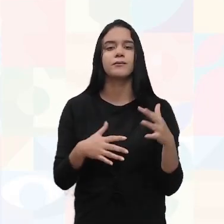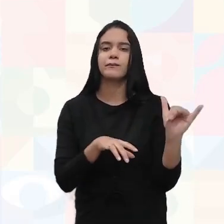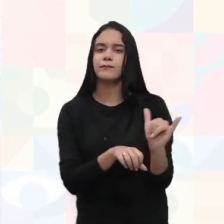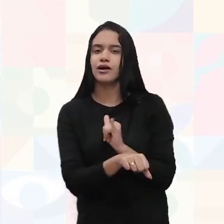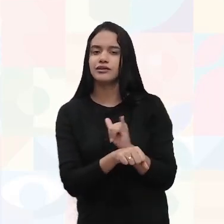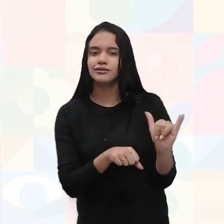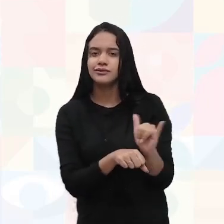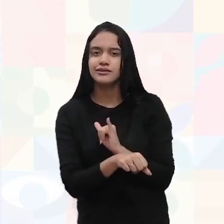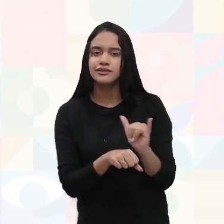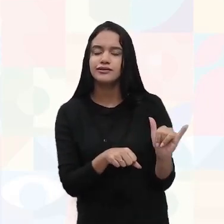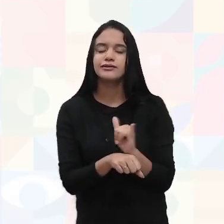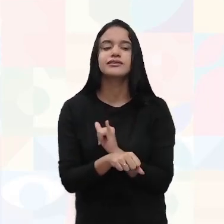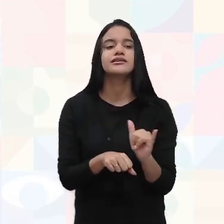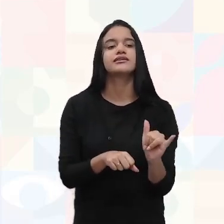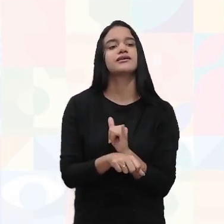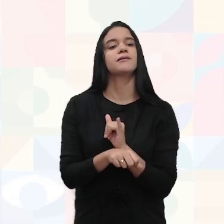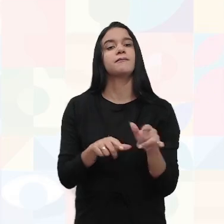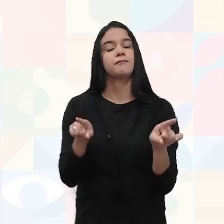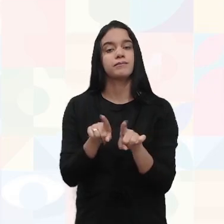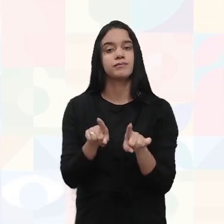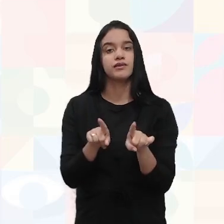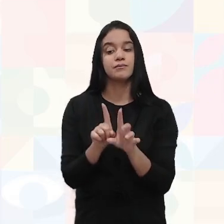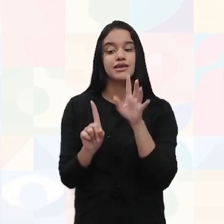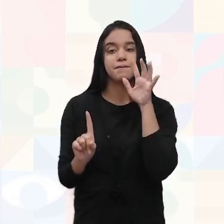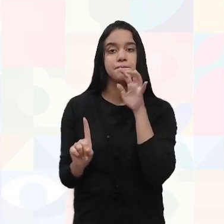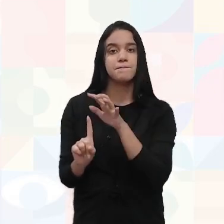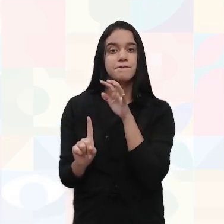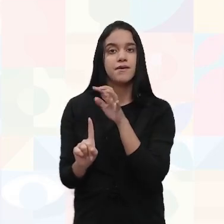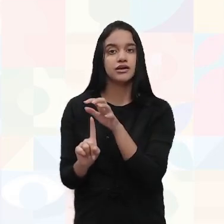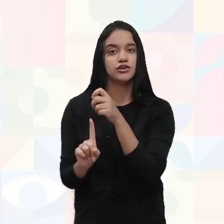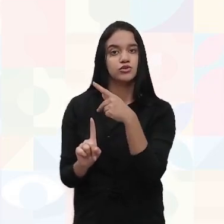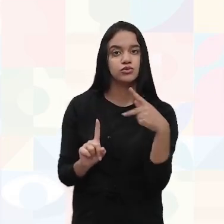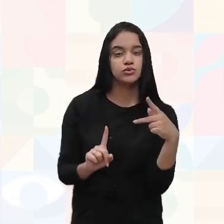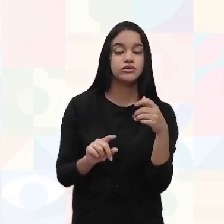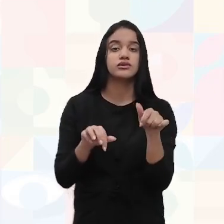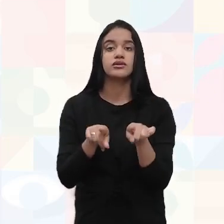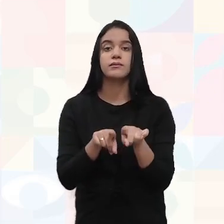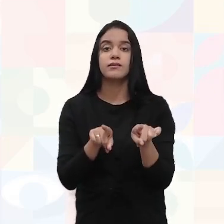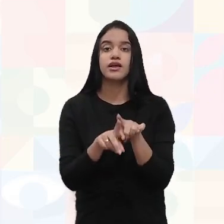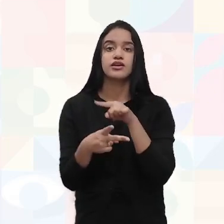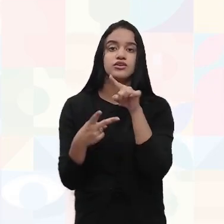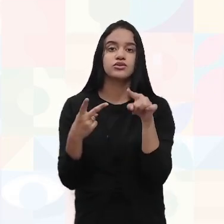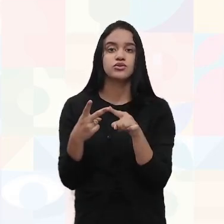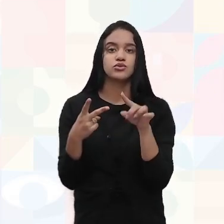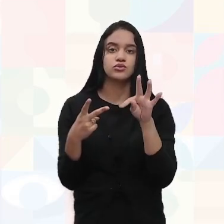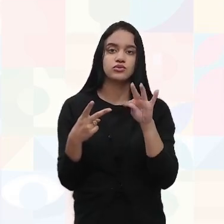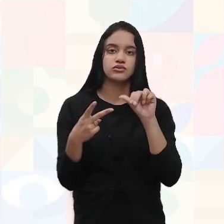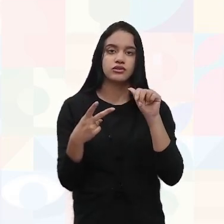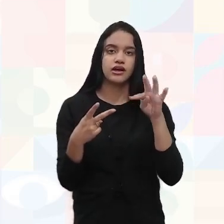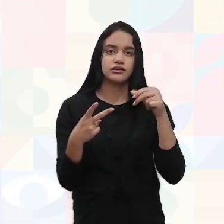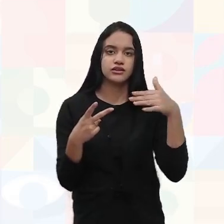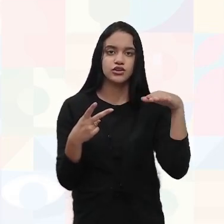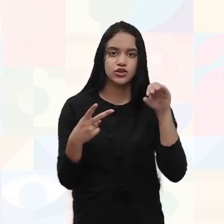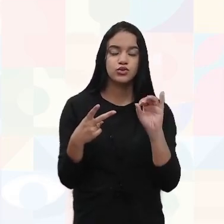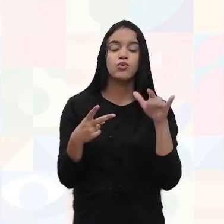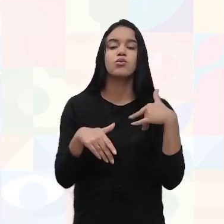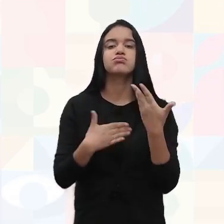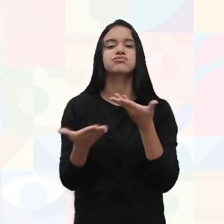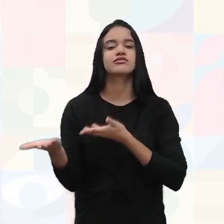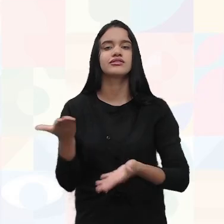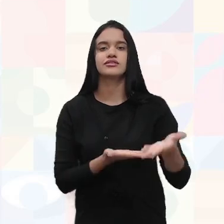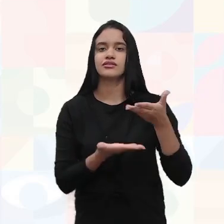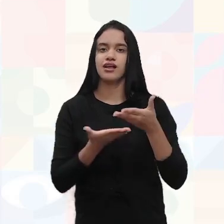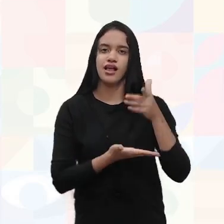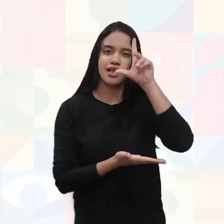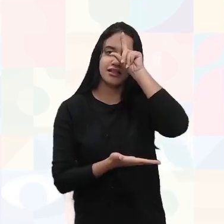estratégica, a decisão que impacta no operacional, no tático, e tem também os elementos que são o que está envolvido ali